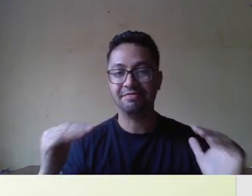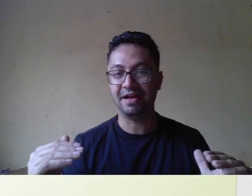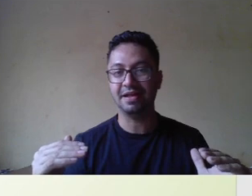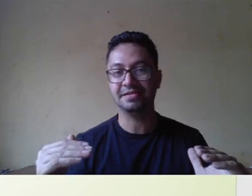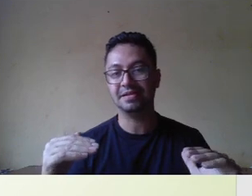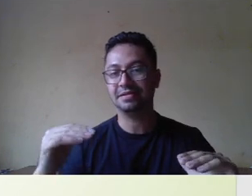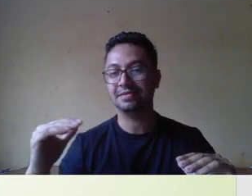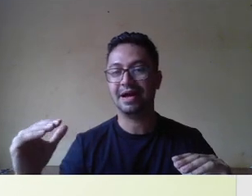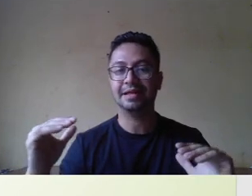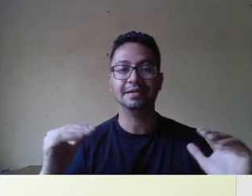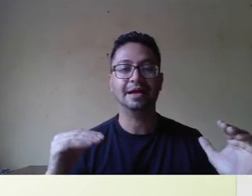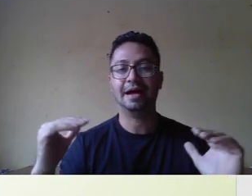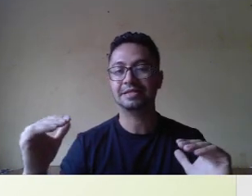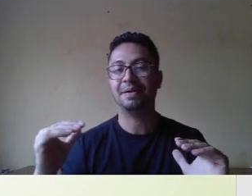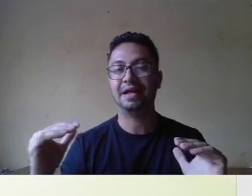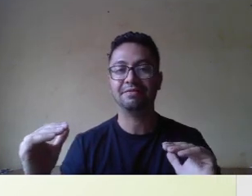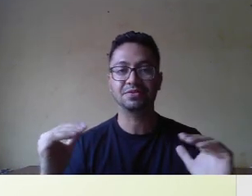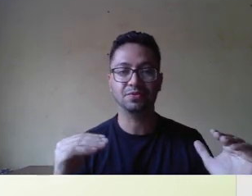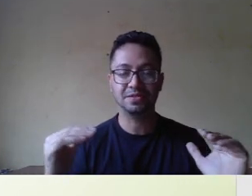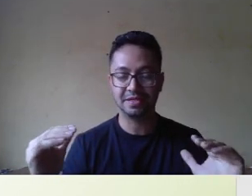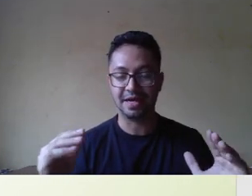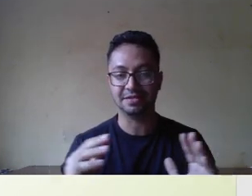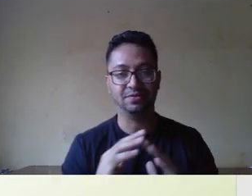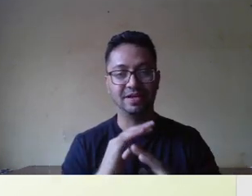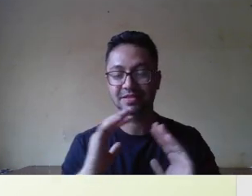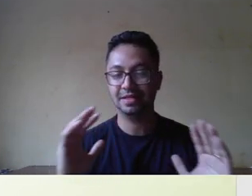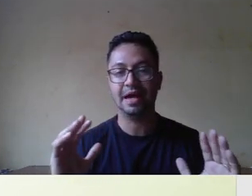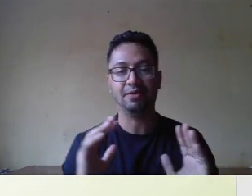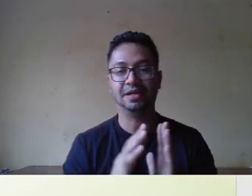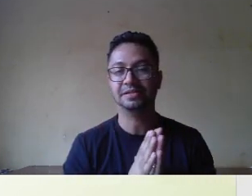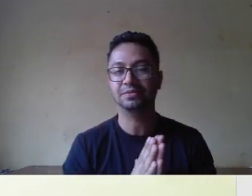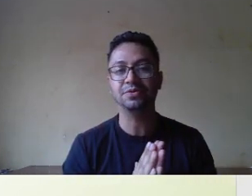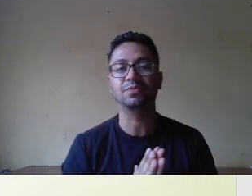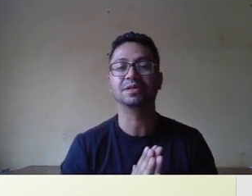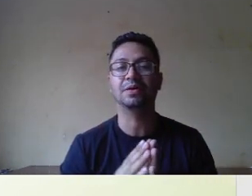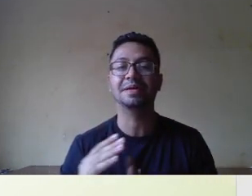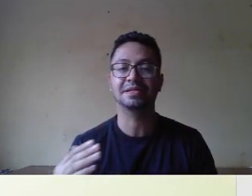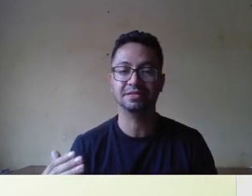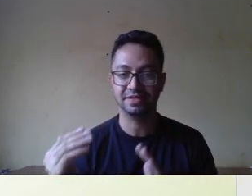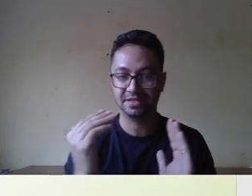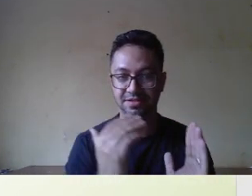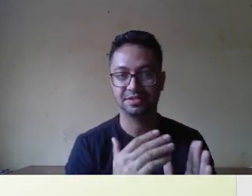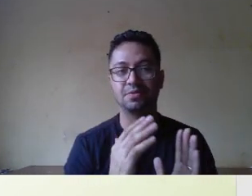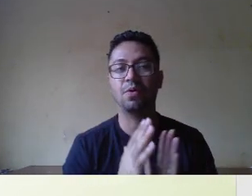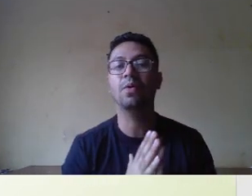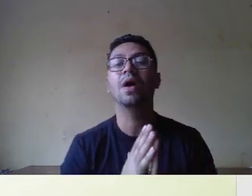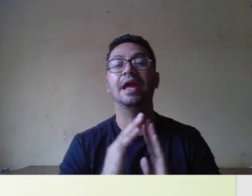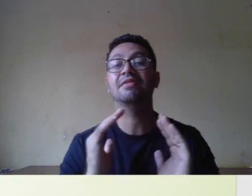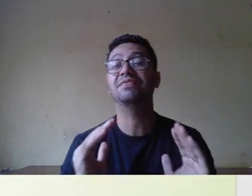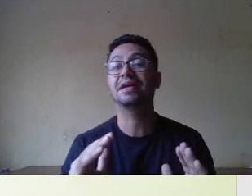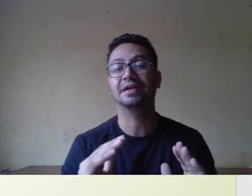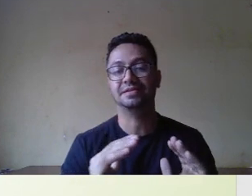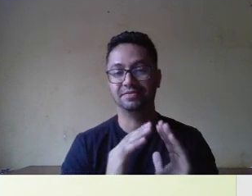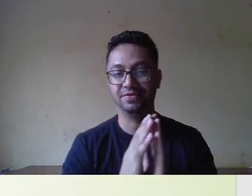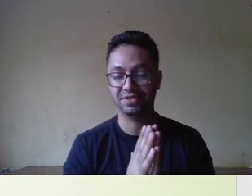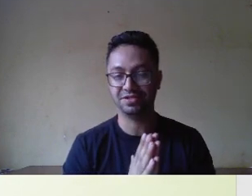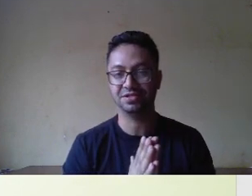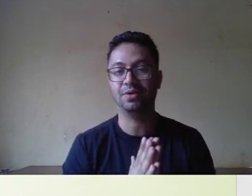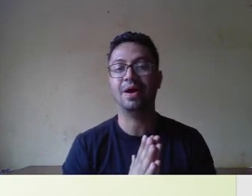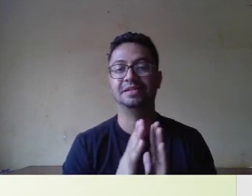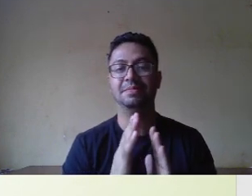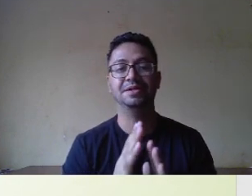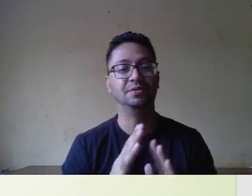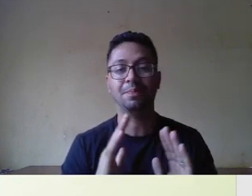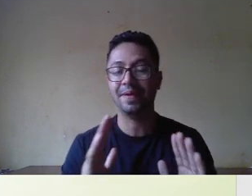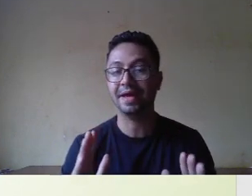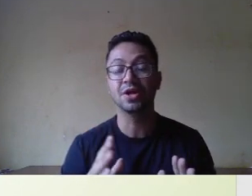a equivalência dada às palavras com os sinais, não vai ter alteração nenhuma. Então a mensagem vai ser dita com eficácia, viu, gente?